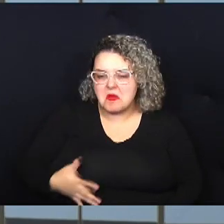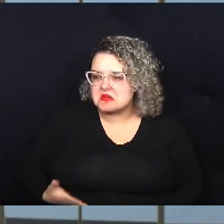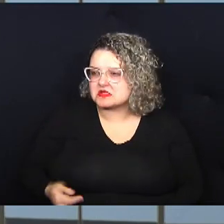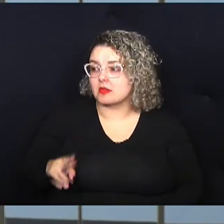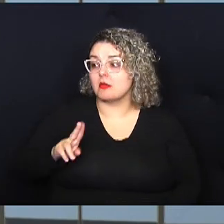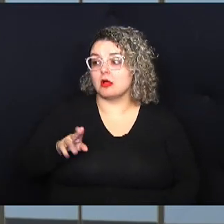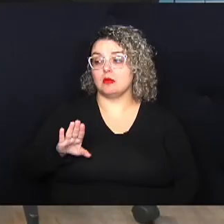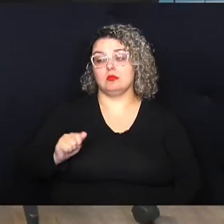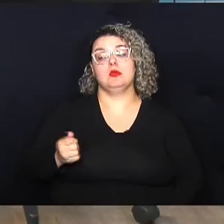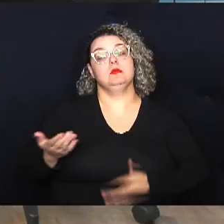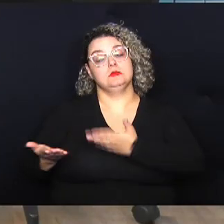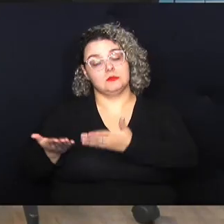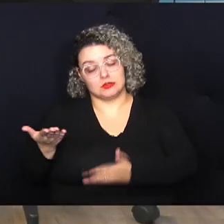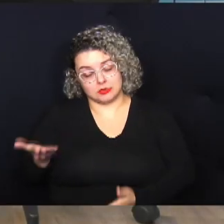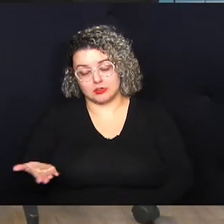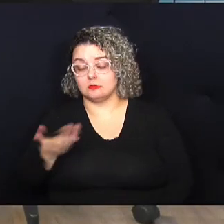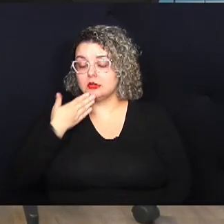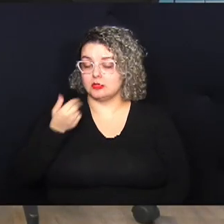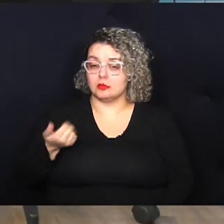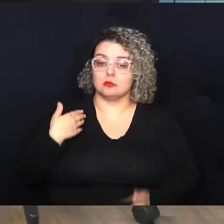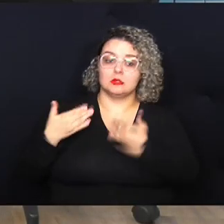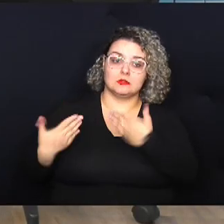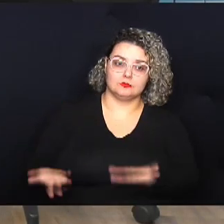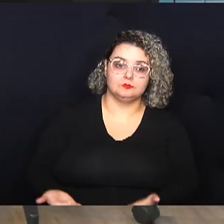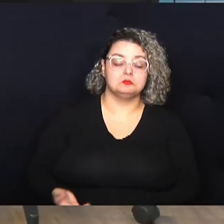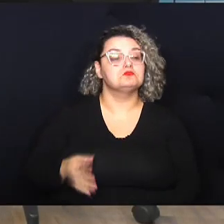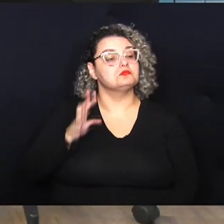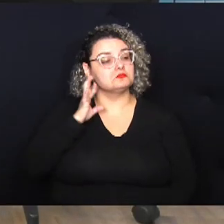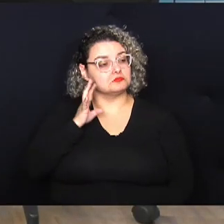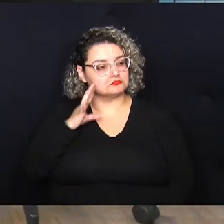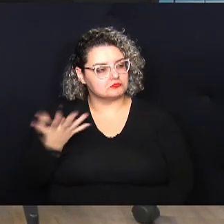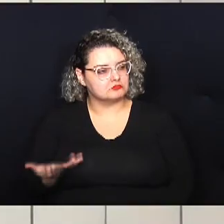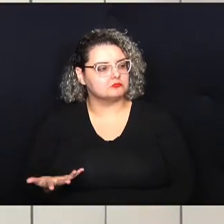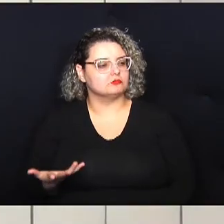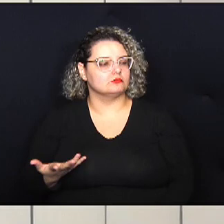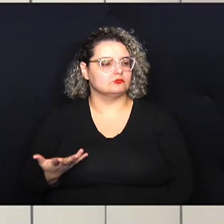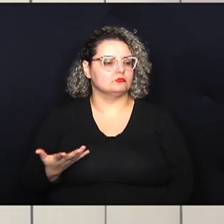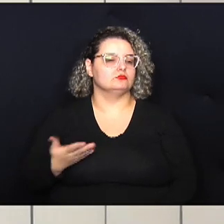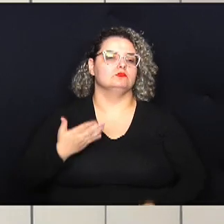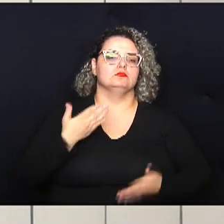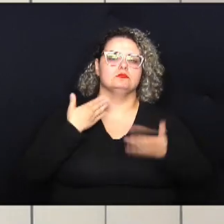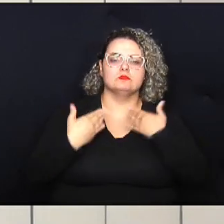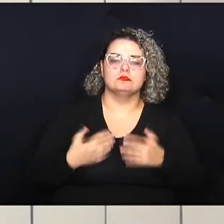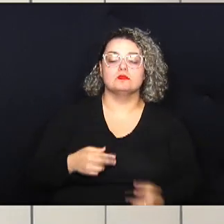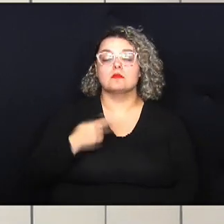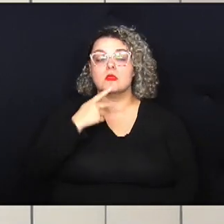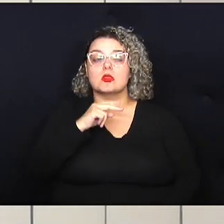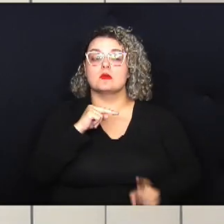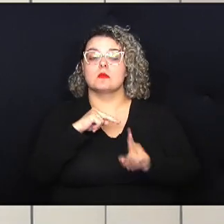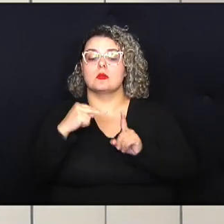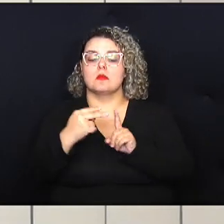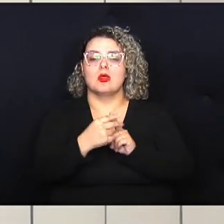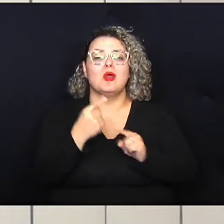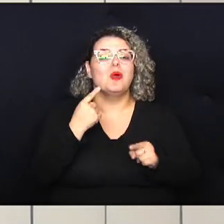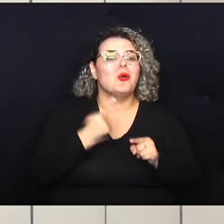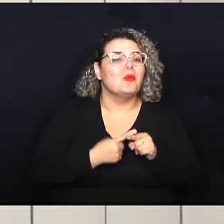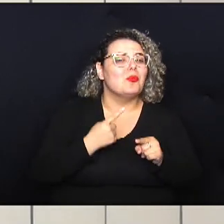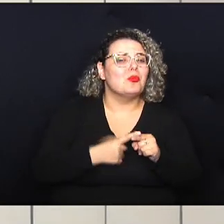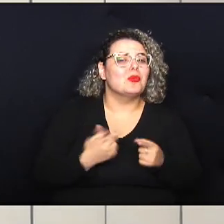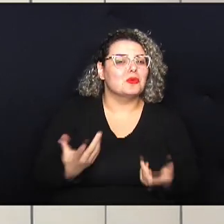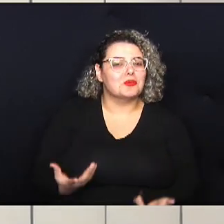que a gente está conversando hoje. E no seu ponto de vista, por que nós estamos vivendo? Eu